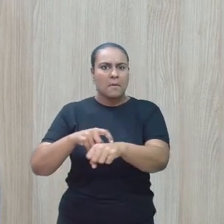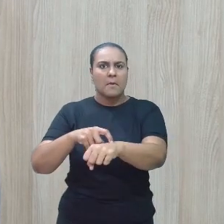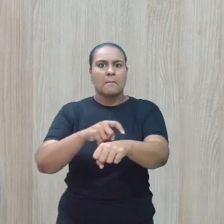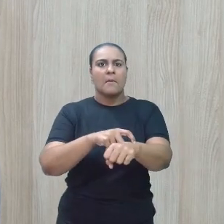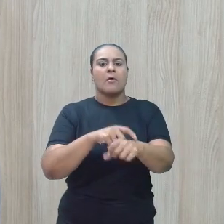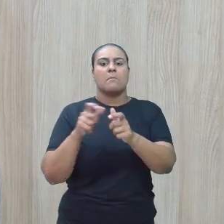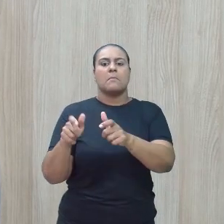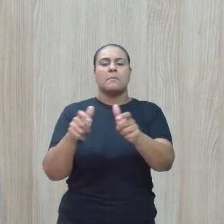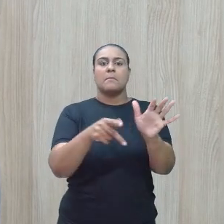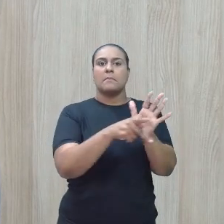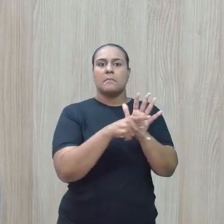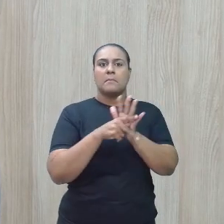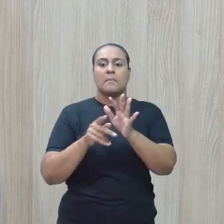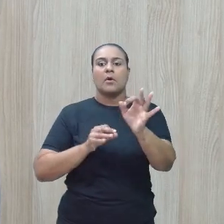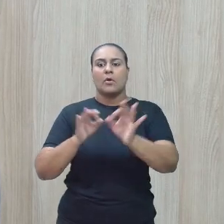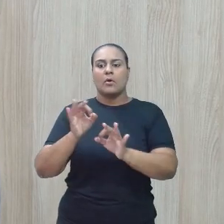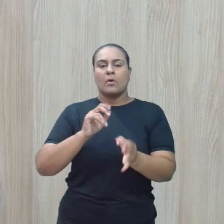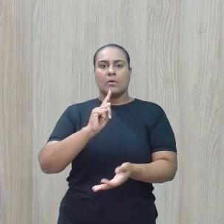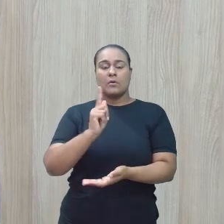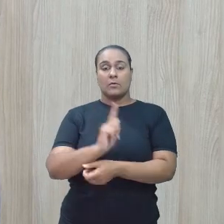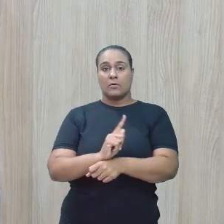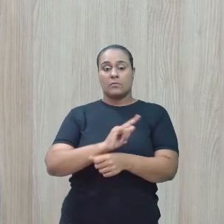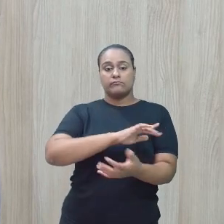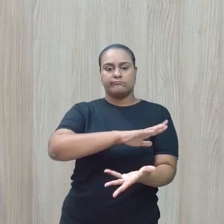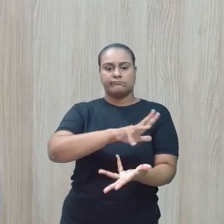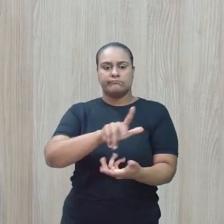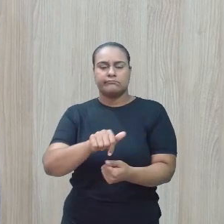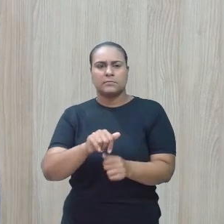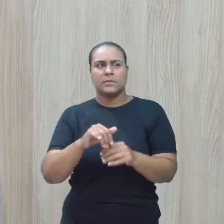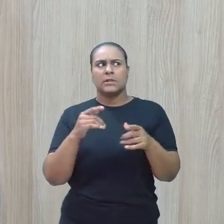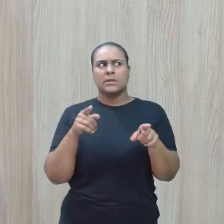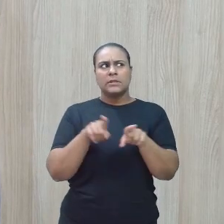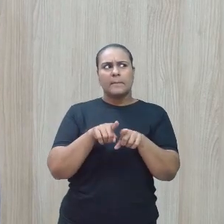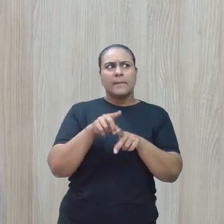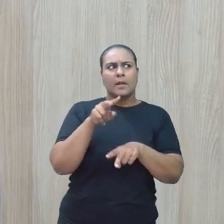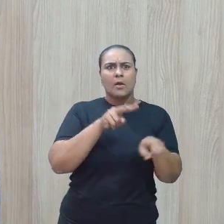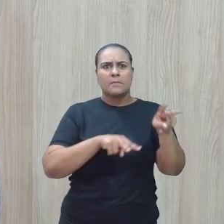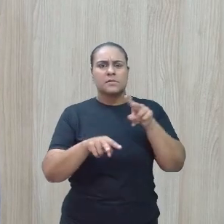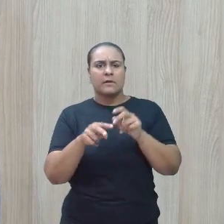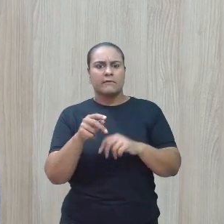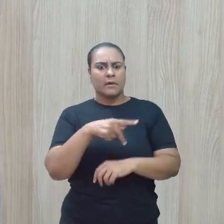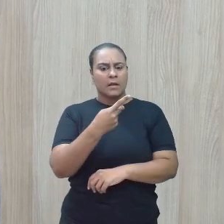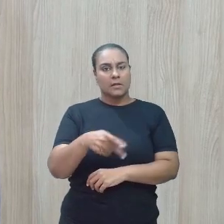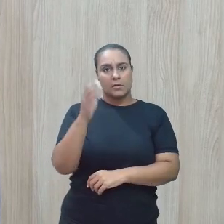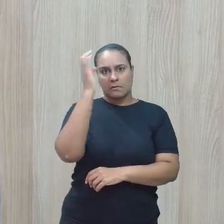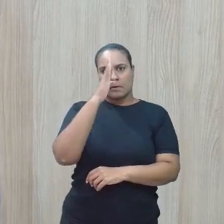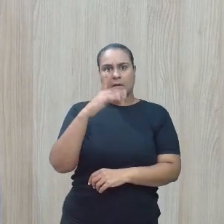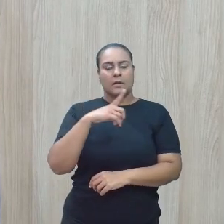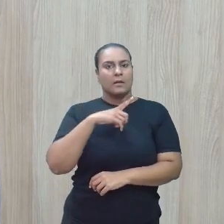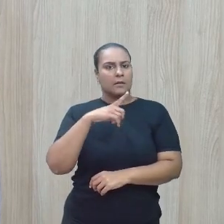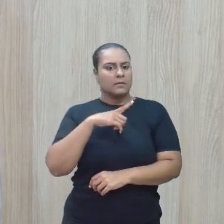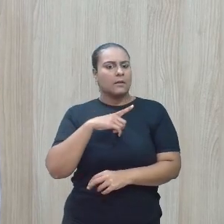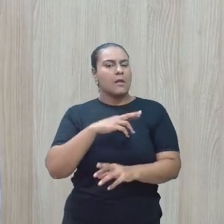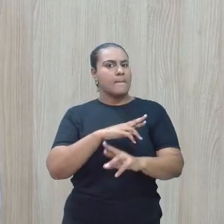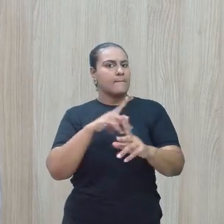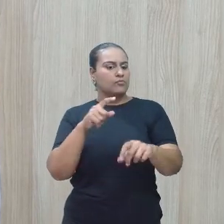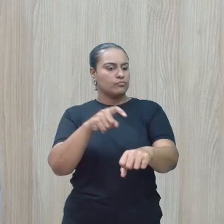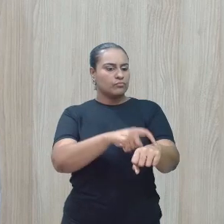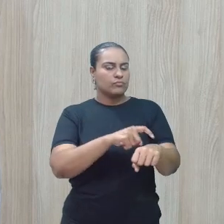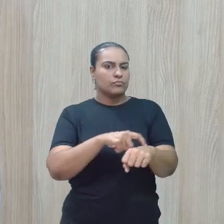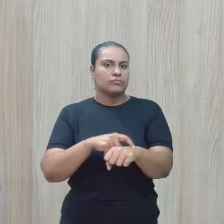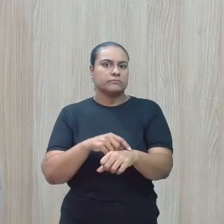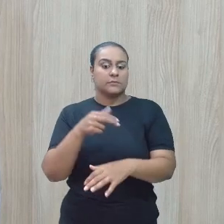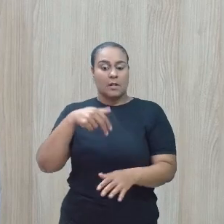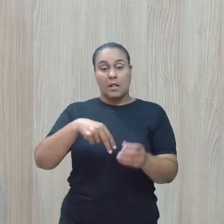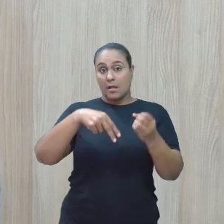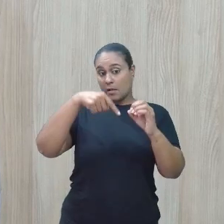coordenadas geográficas. Inclusive, eu observo que no próprio Brasil a gente tem mudanças de fuso horário, né? Lá no